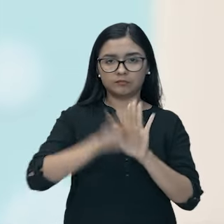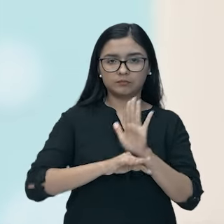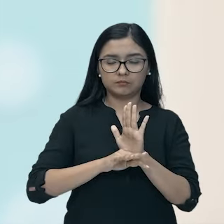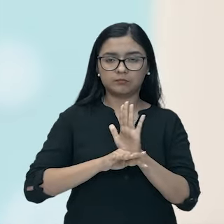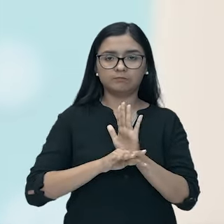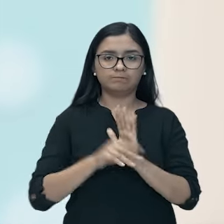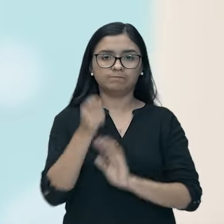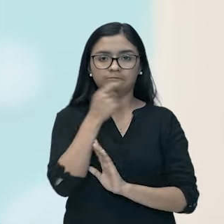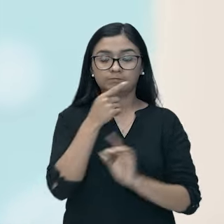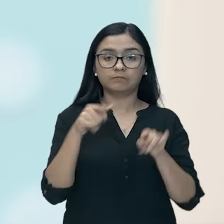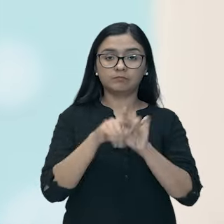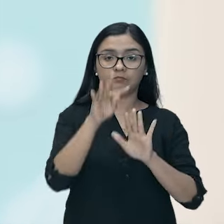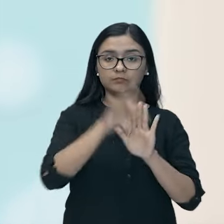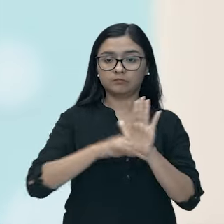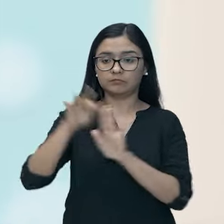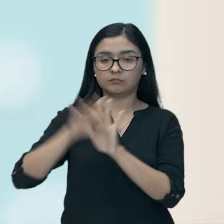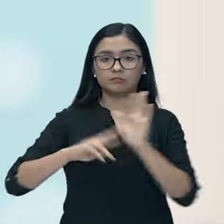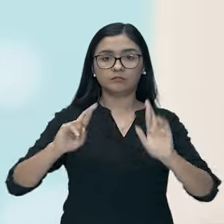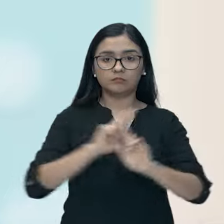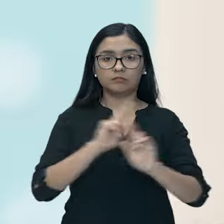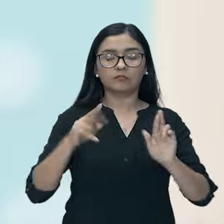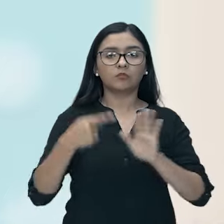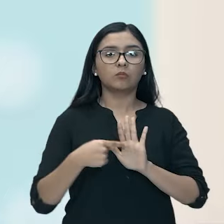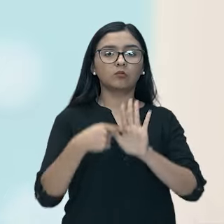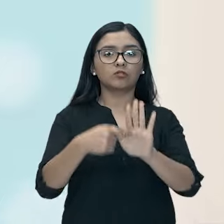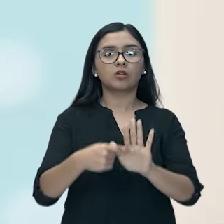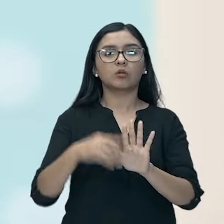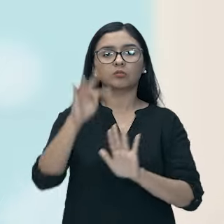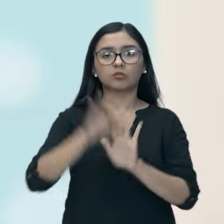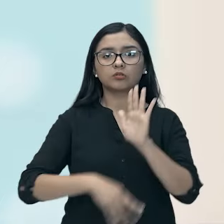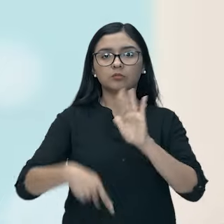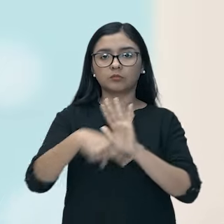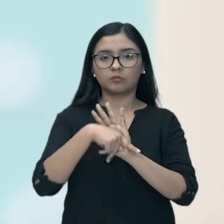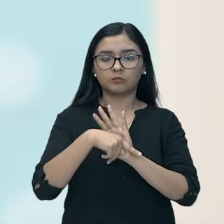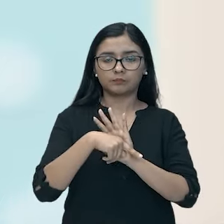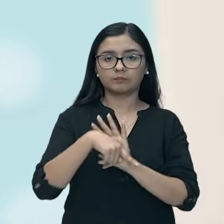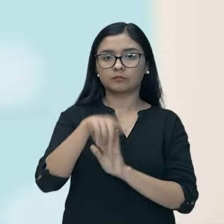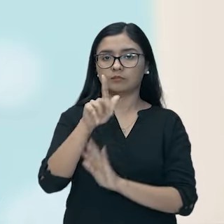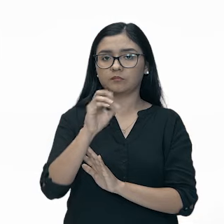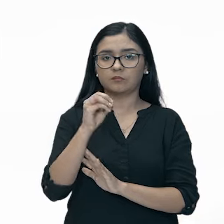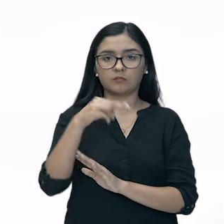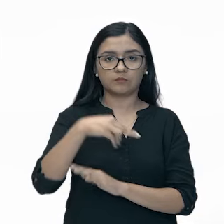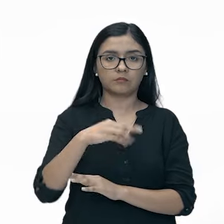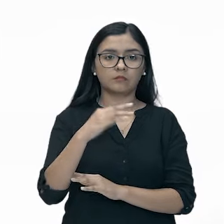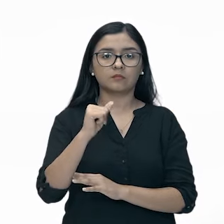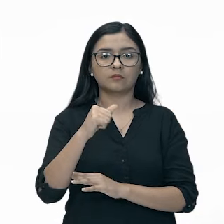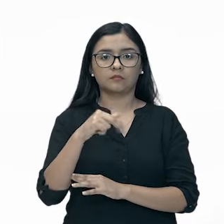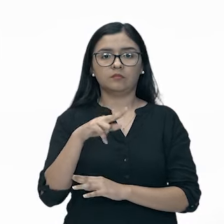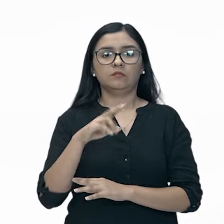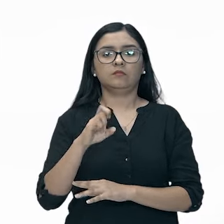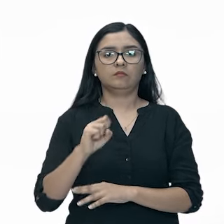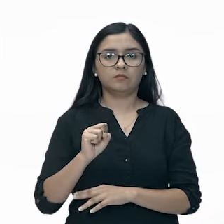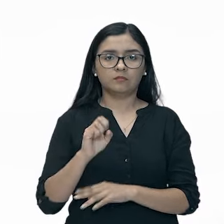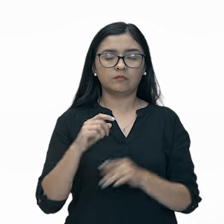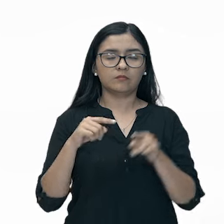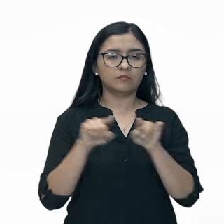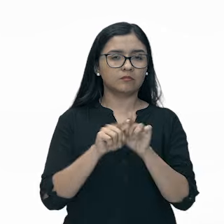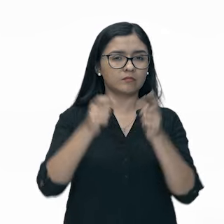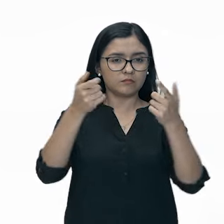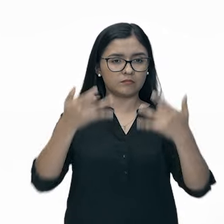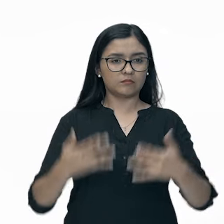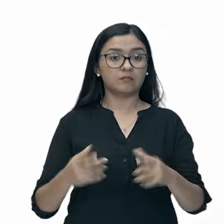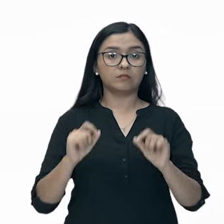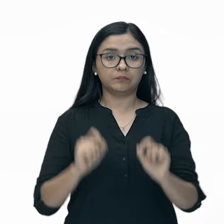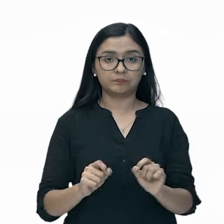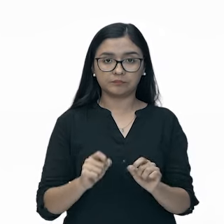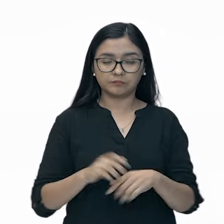intertextualidade eu trago um texto de Gonçalves Dias vejamos o nosso texto olha o que ele diz minha